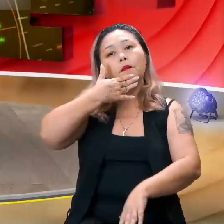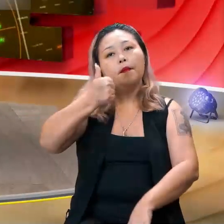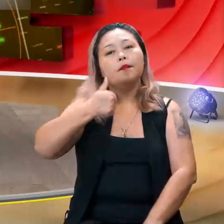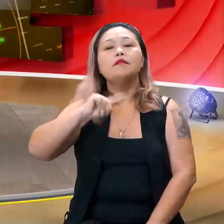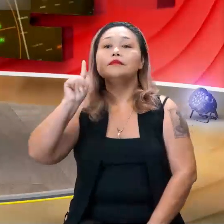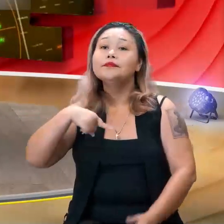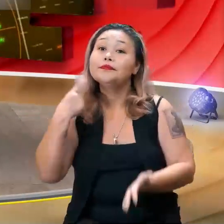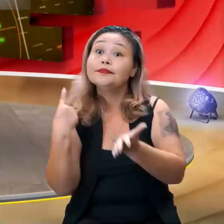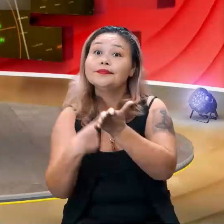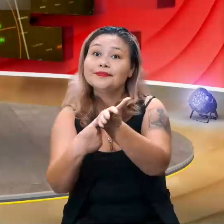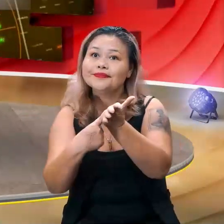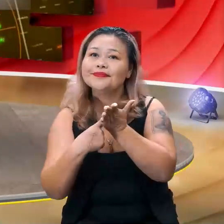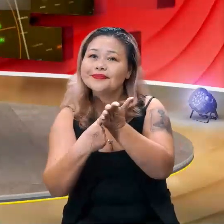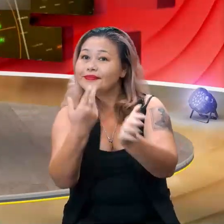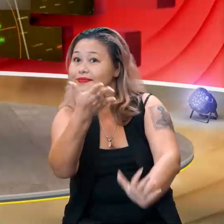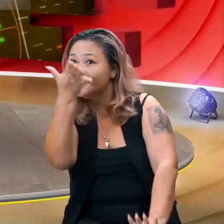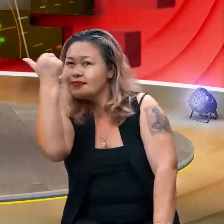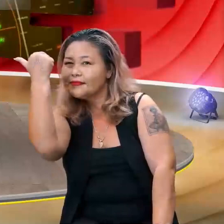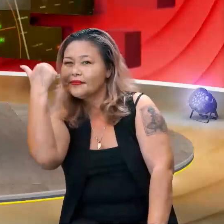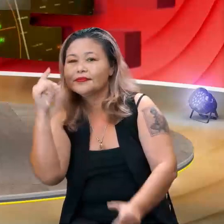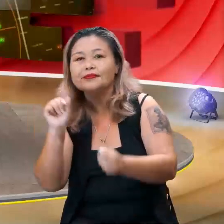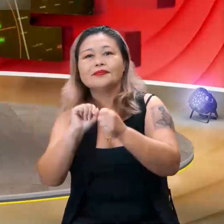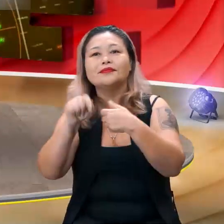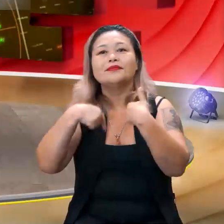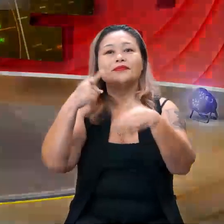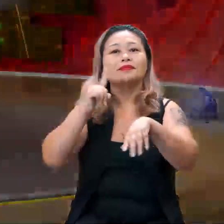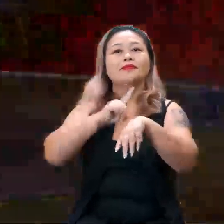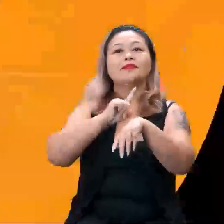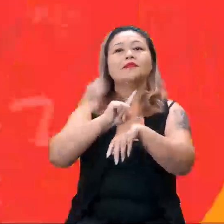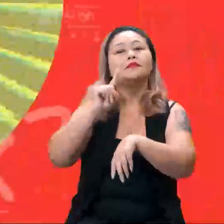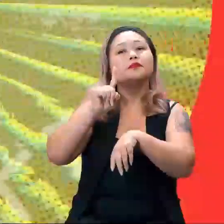Combinado? Então vem com a gente, solta a vinheta que é hora do quiz.